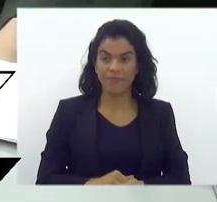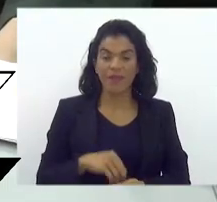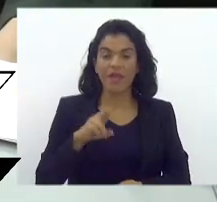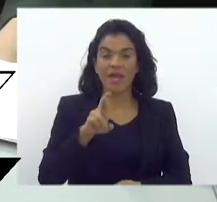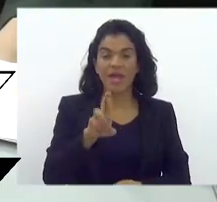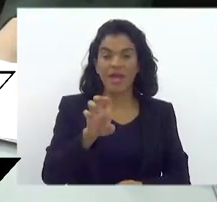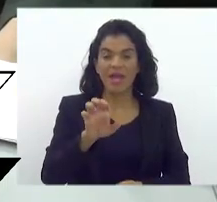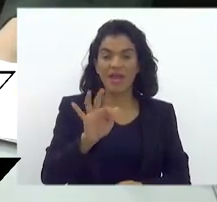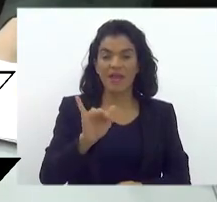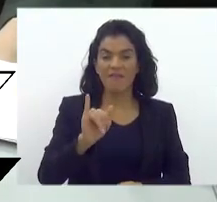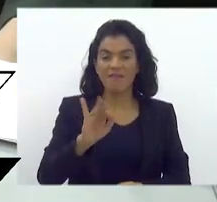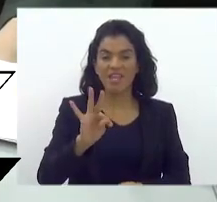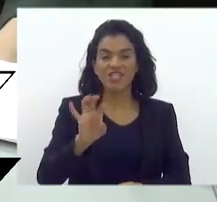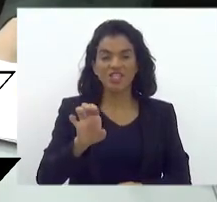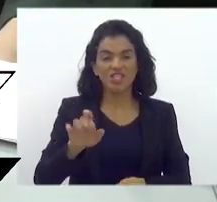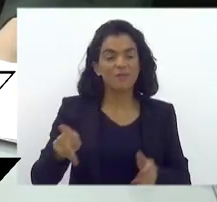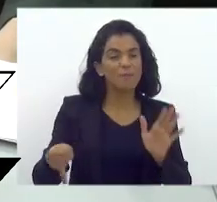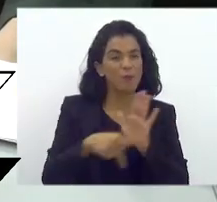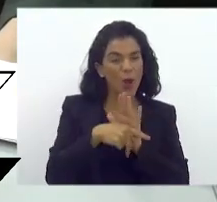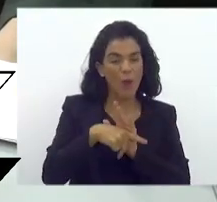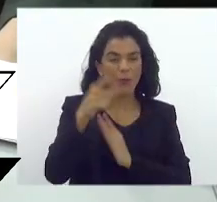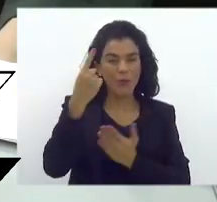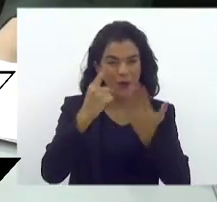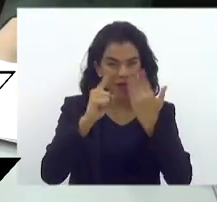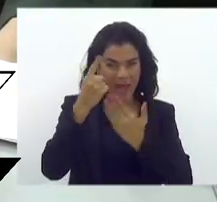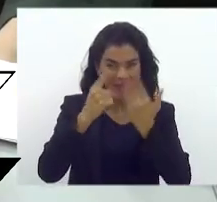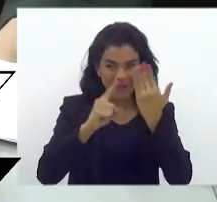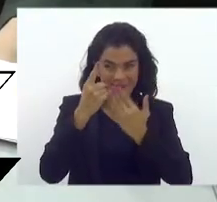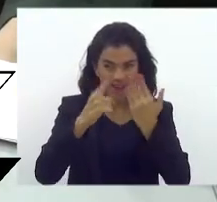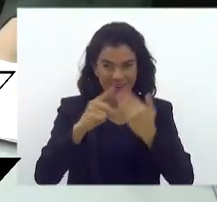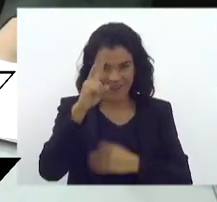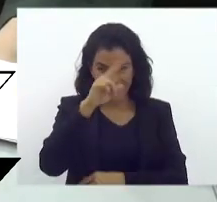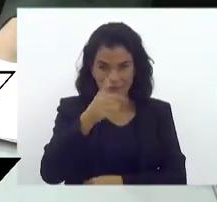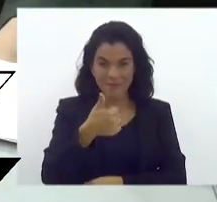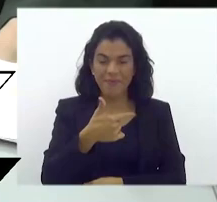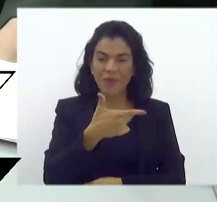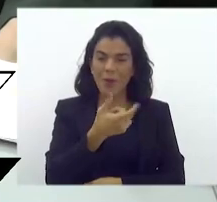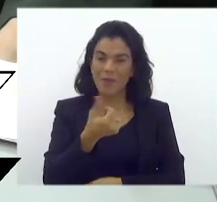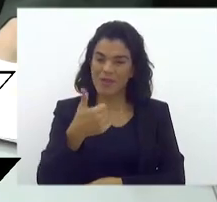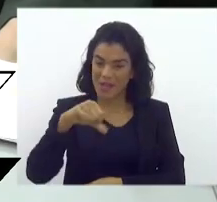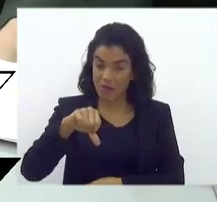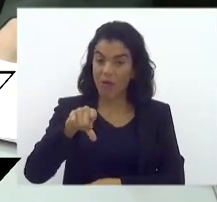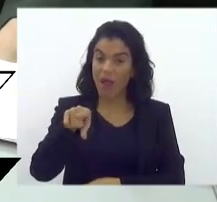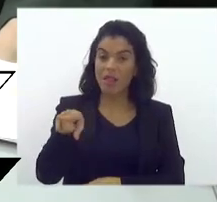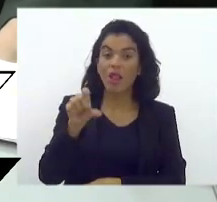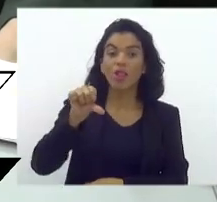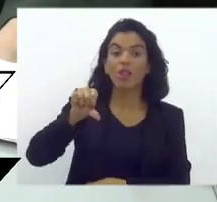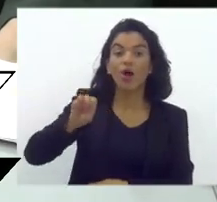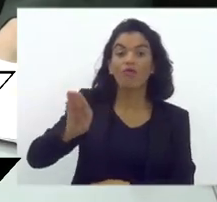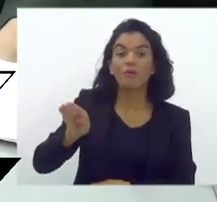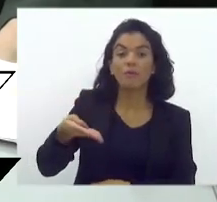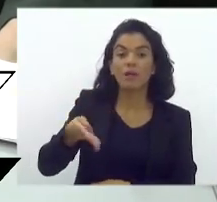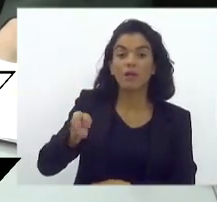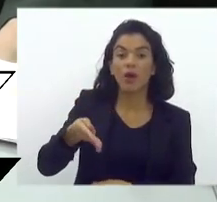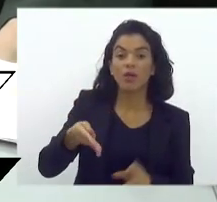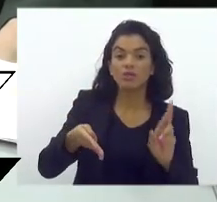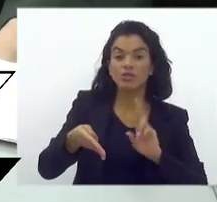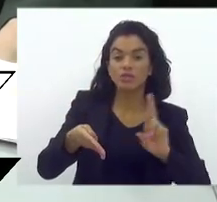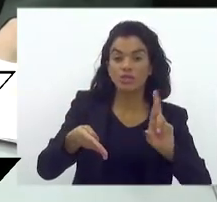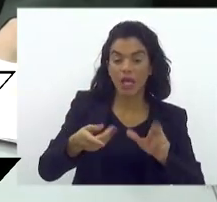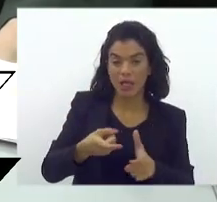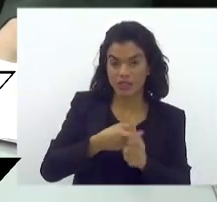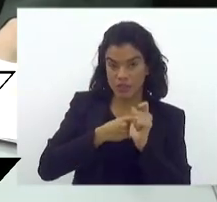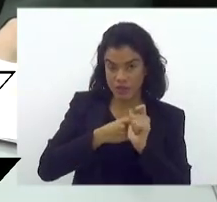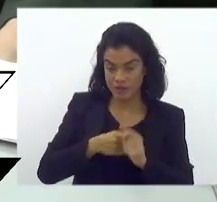Refit, aquela do Carnaval, de 19, tem 9 bilhões de reais em dívida